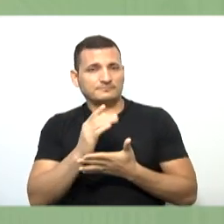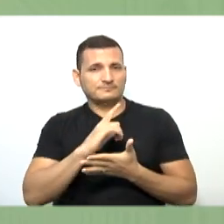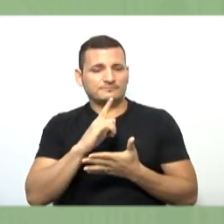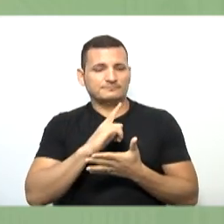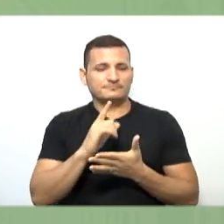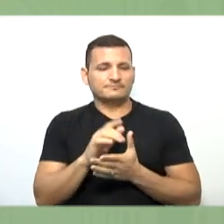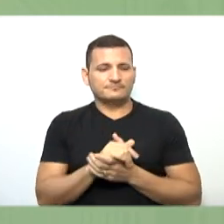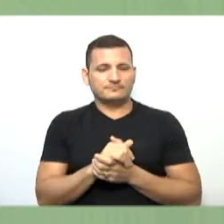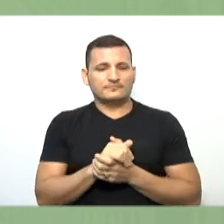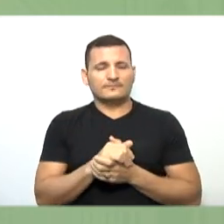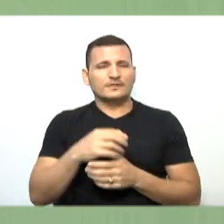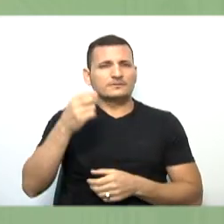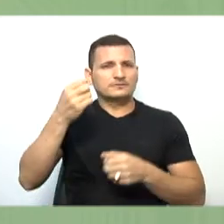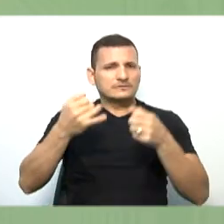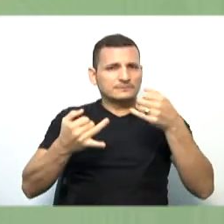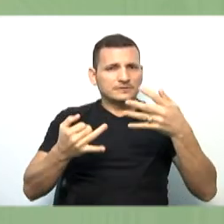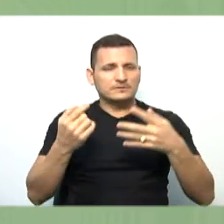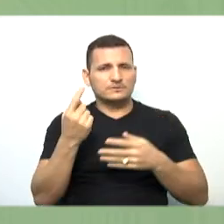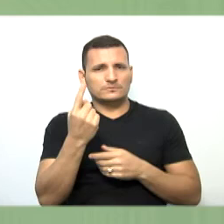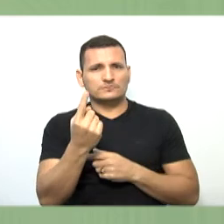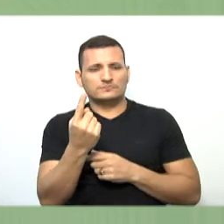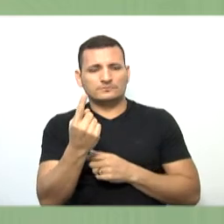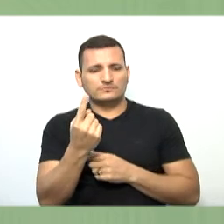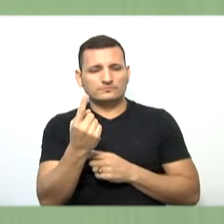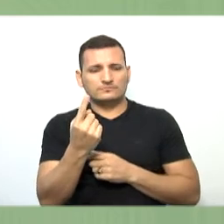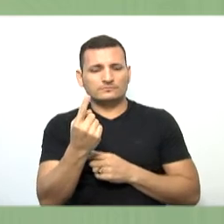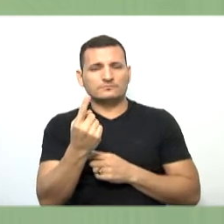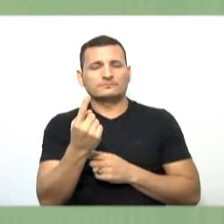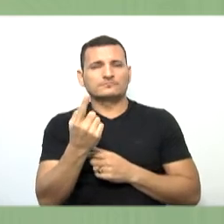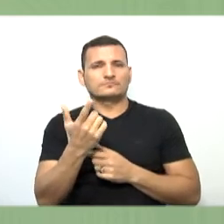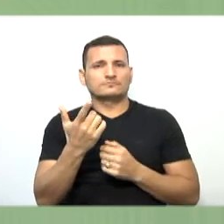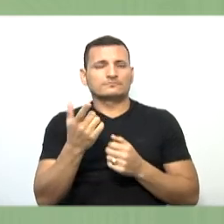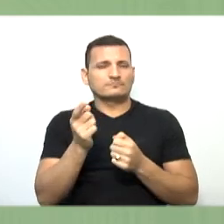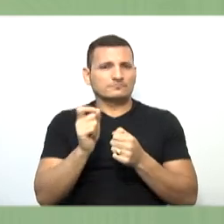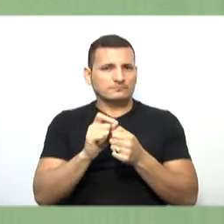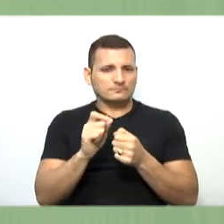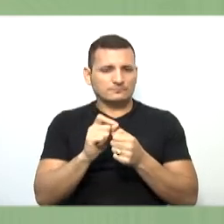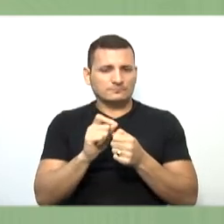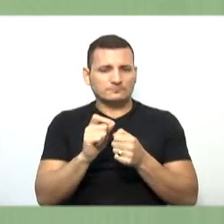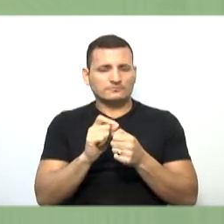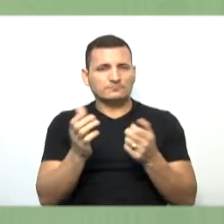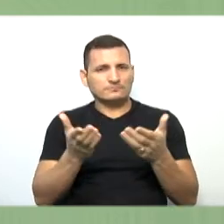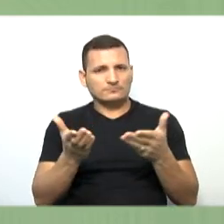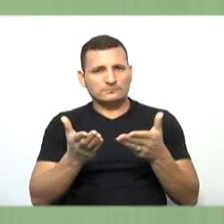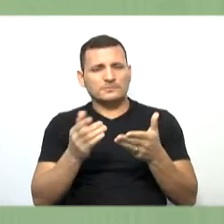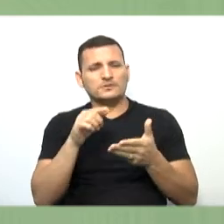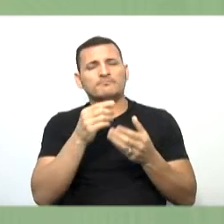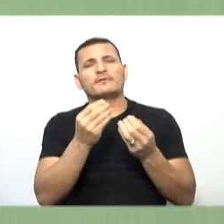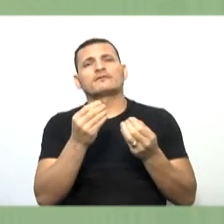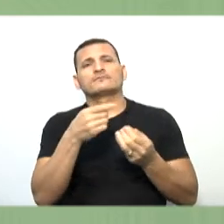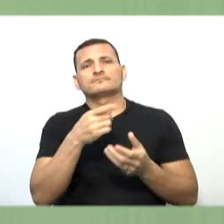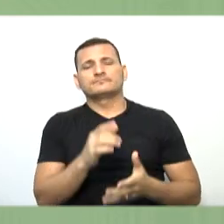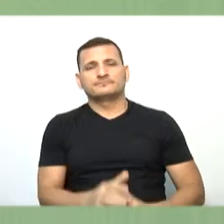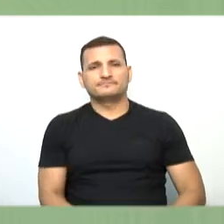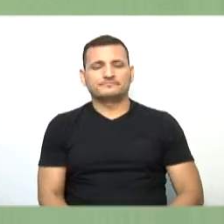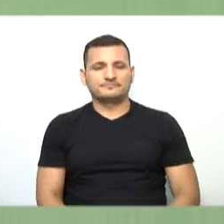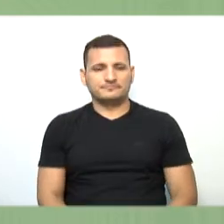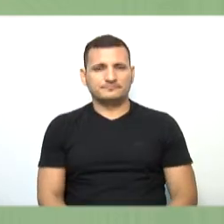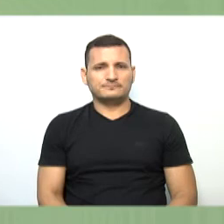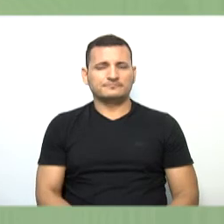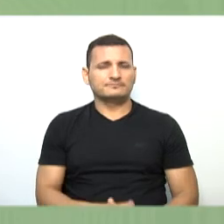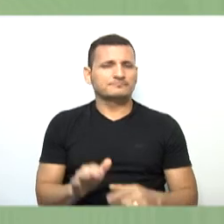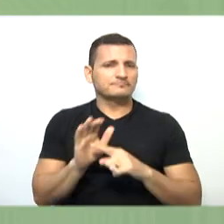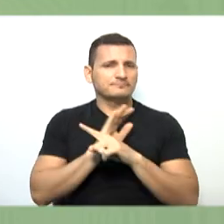né? Exemplifique um que nós fizemos e para que ele serve. Tem